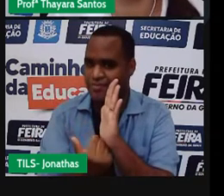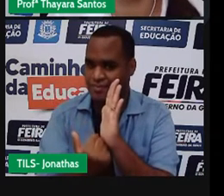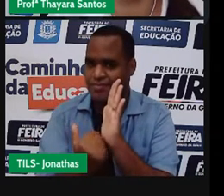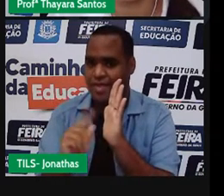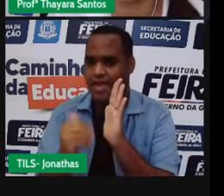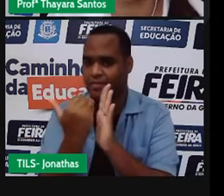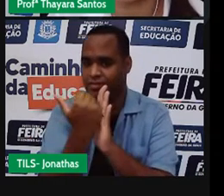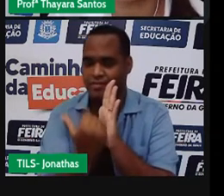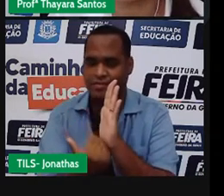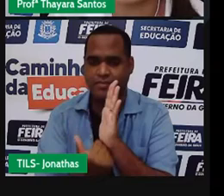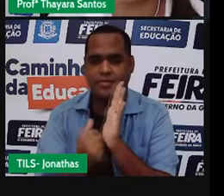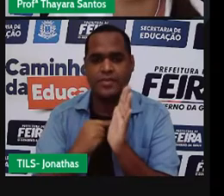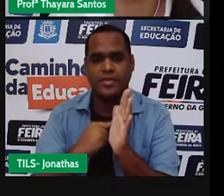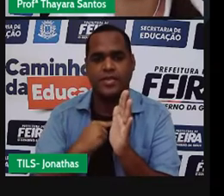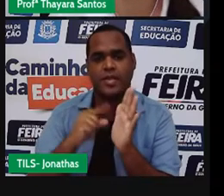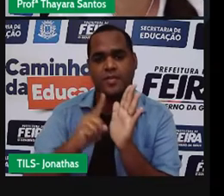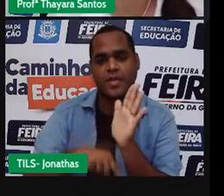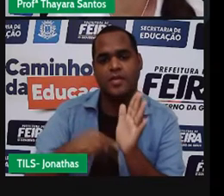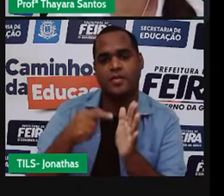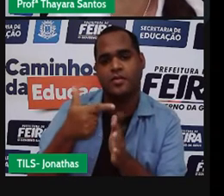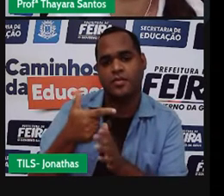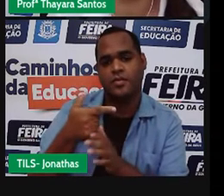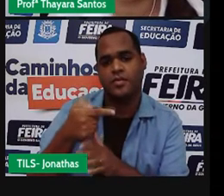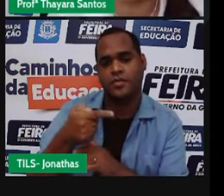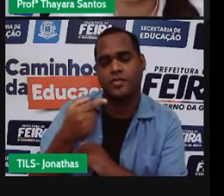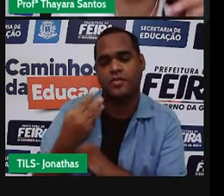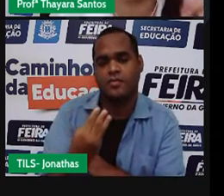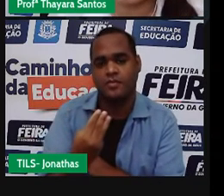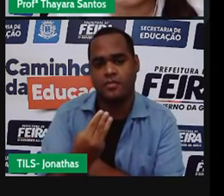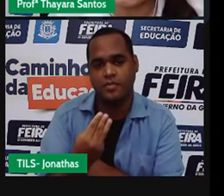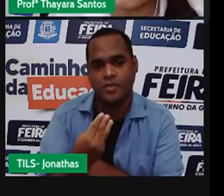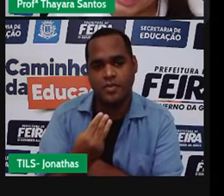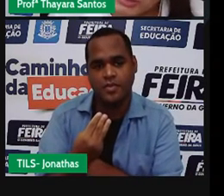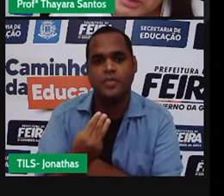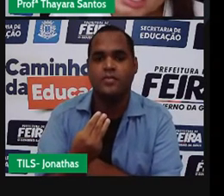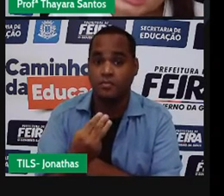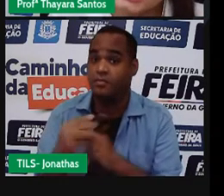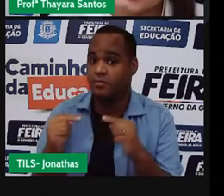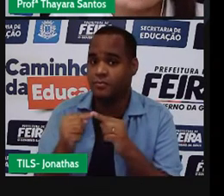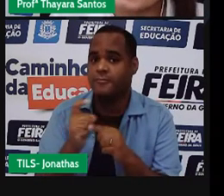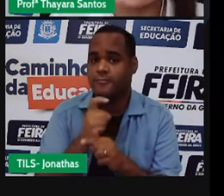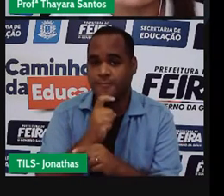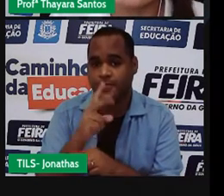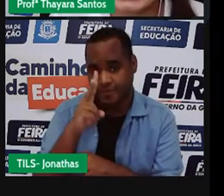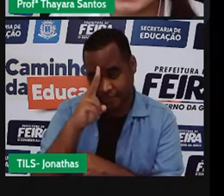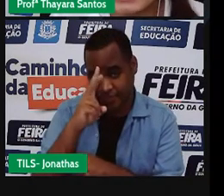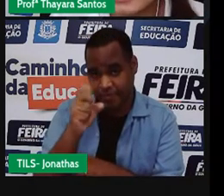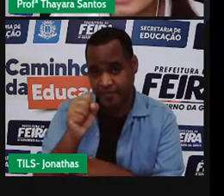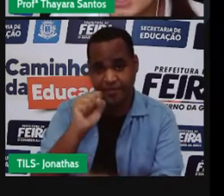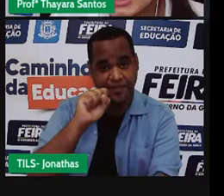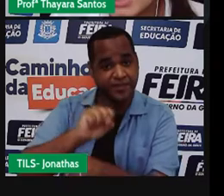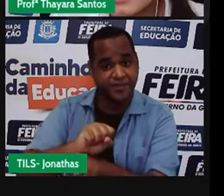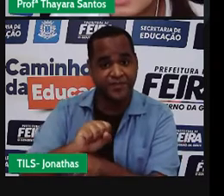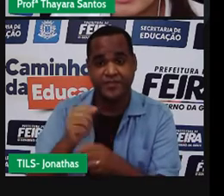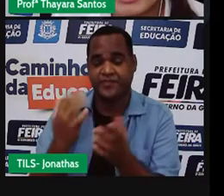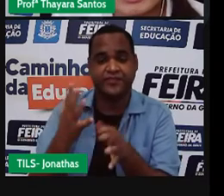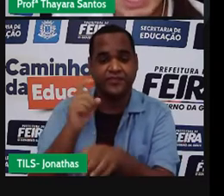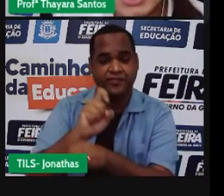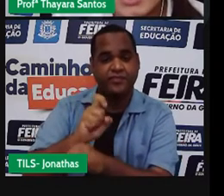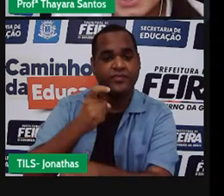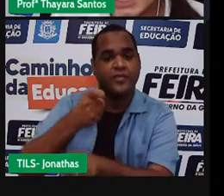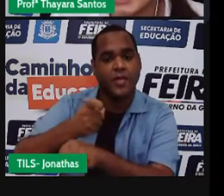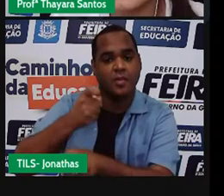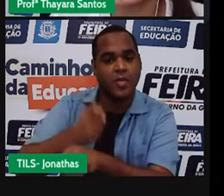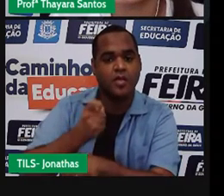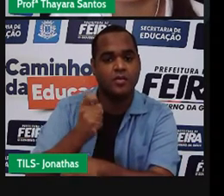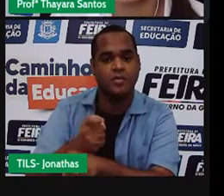Pronto coloquei aqui - 273 graus Celsius isso é muito frio e os átomos pararam de se mexer estão